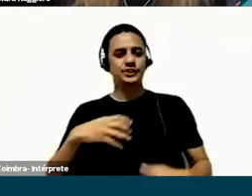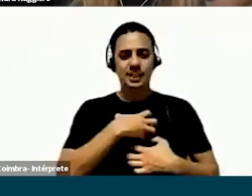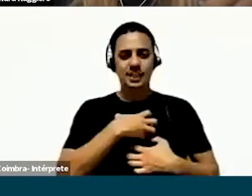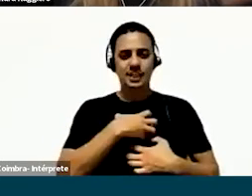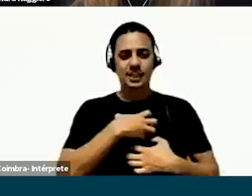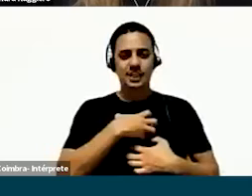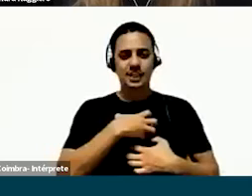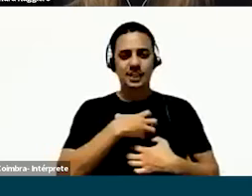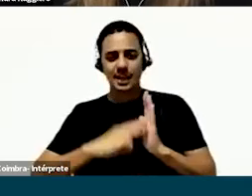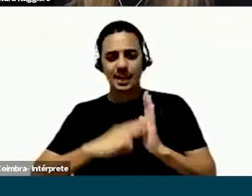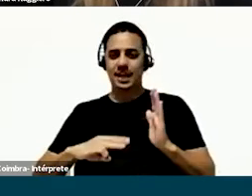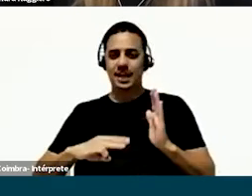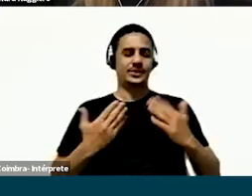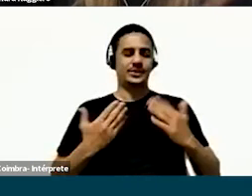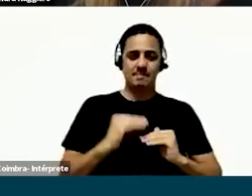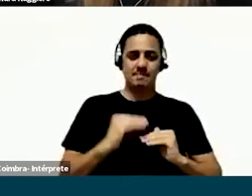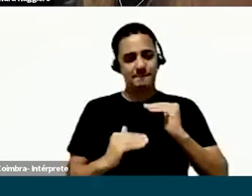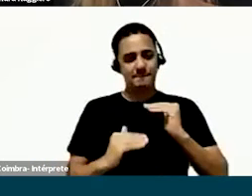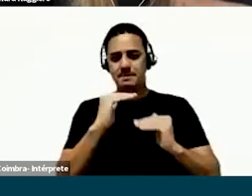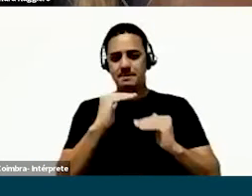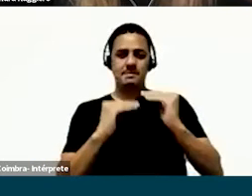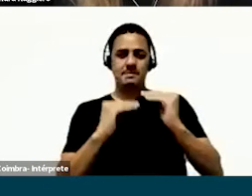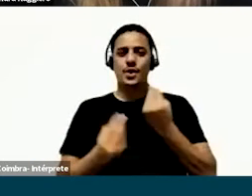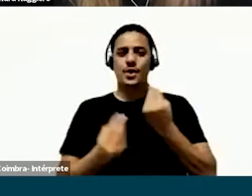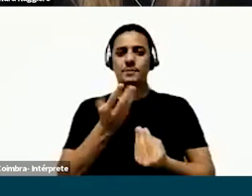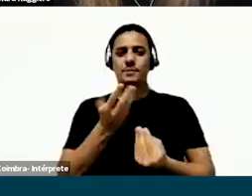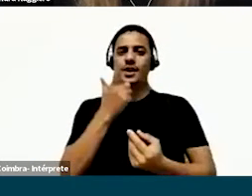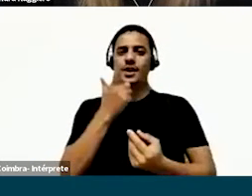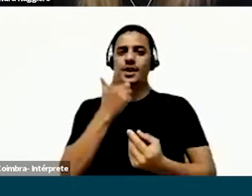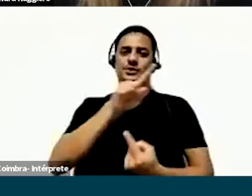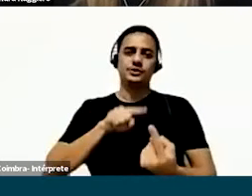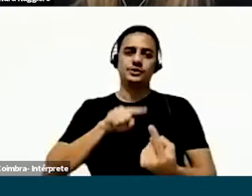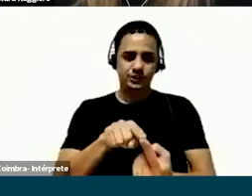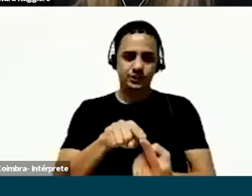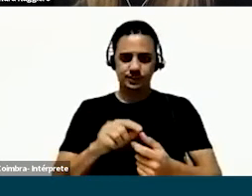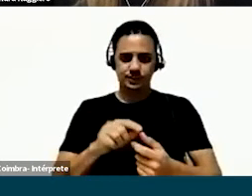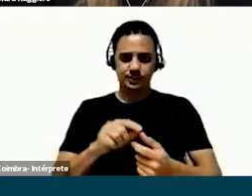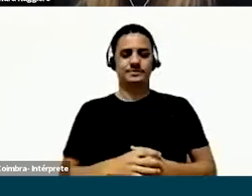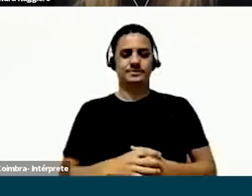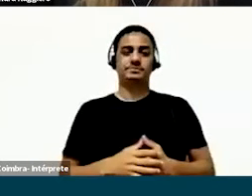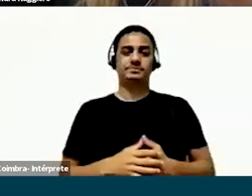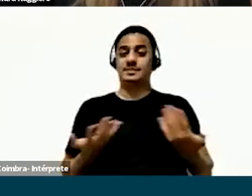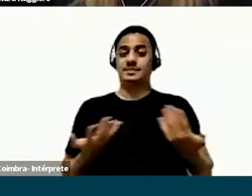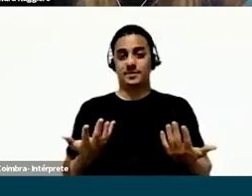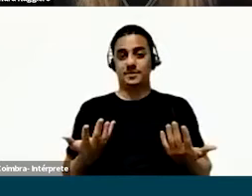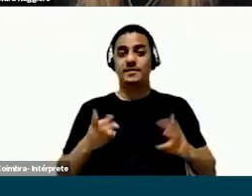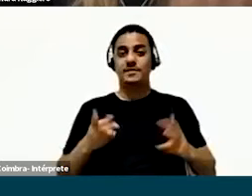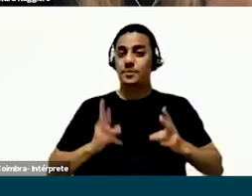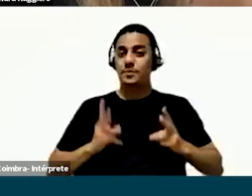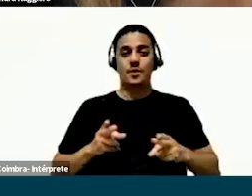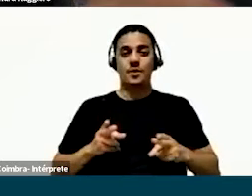formas, ciclos, metodologias e degraus para se alcançar o objetivo final, certo? Não